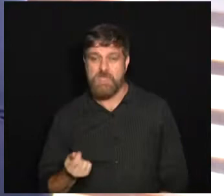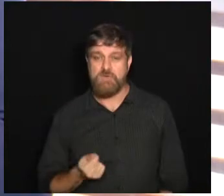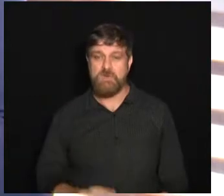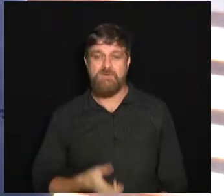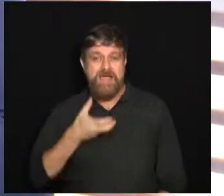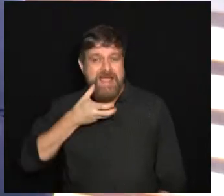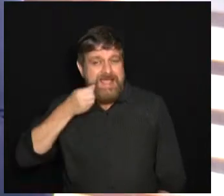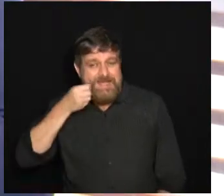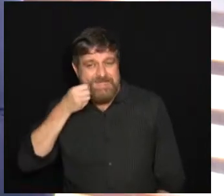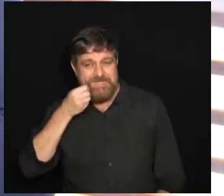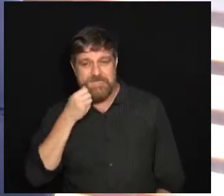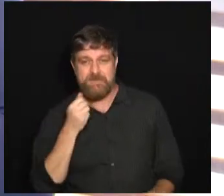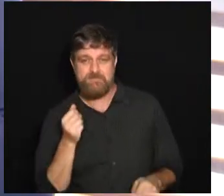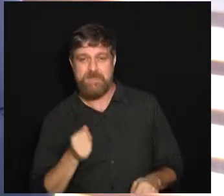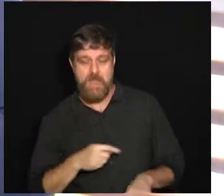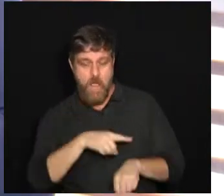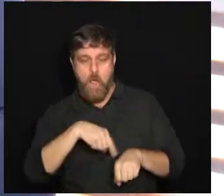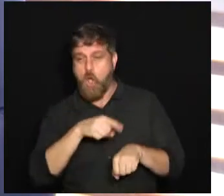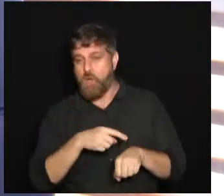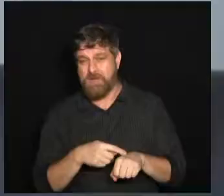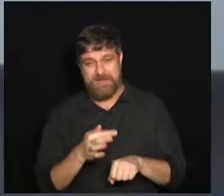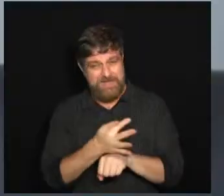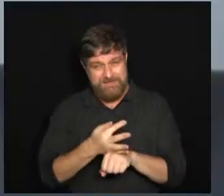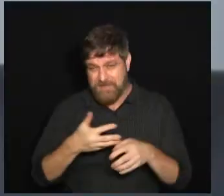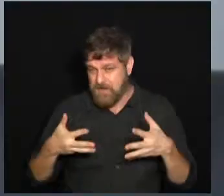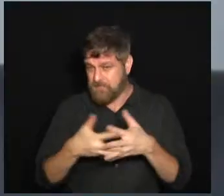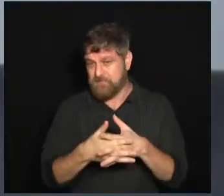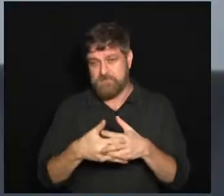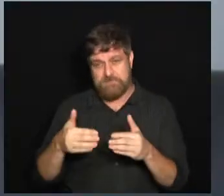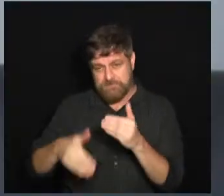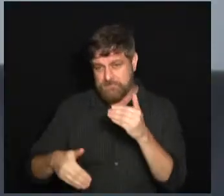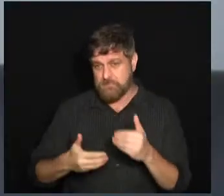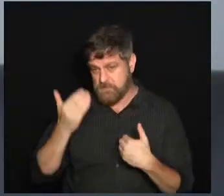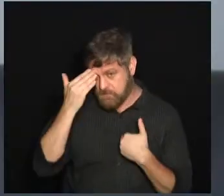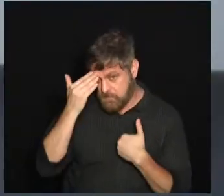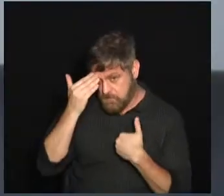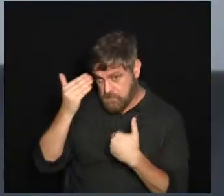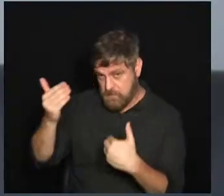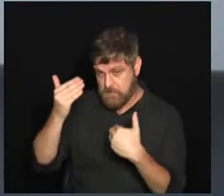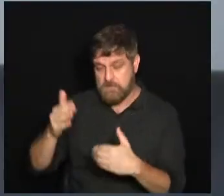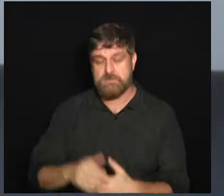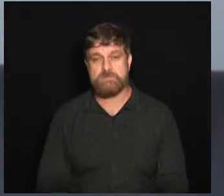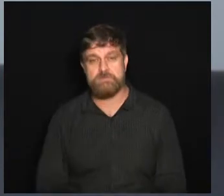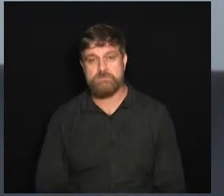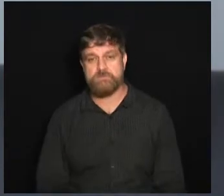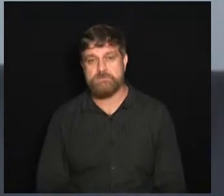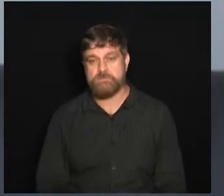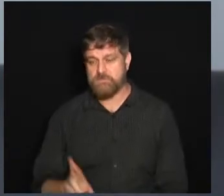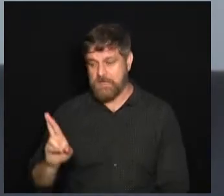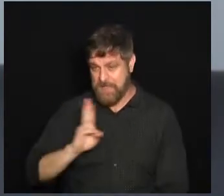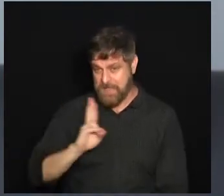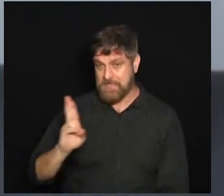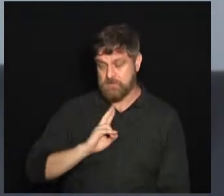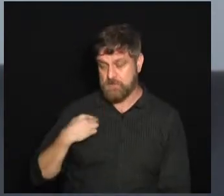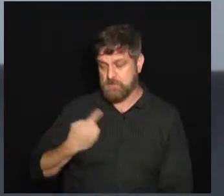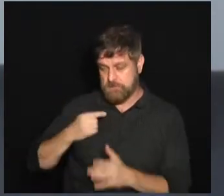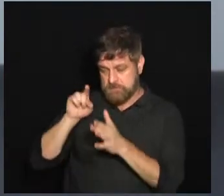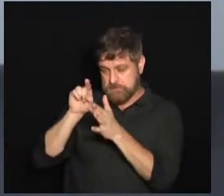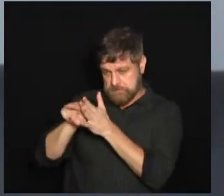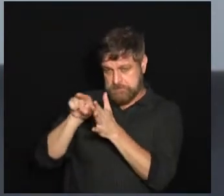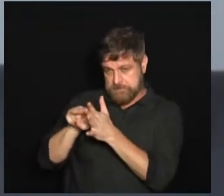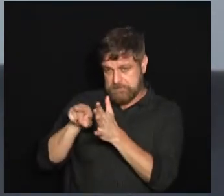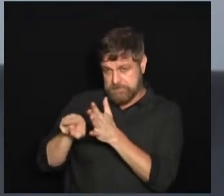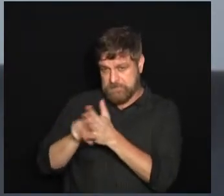horas envolvendo férias, isso não seria adequado. Quero agradecer a participação do senhor, de responder as dúvidas do pessoal